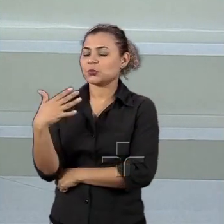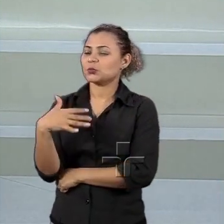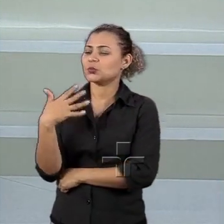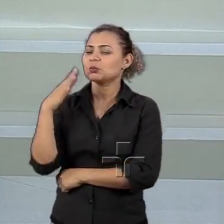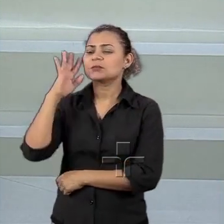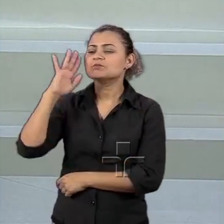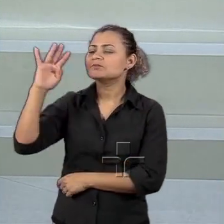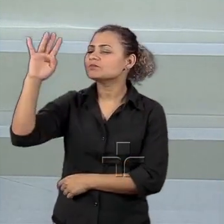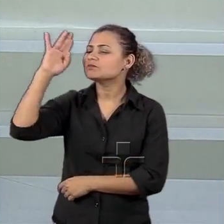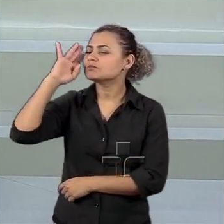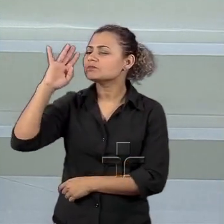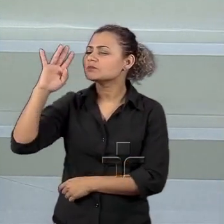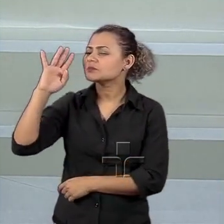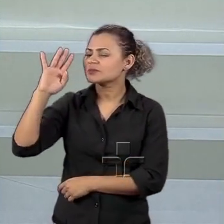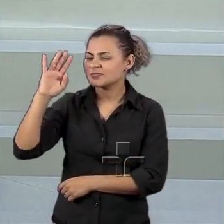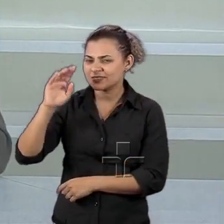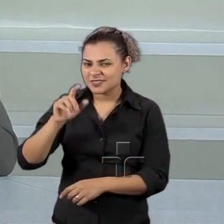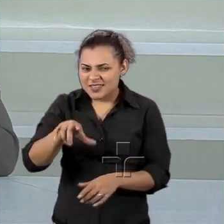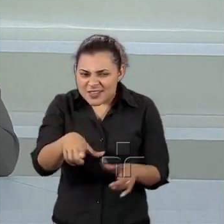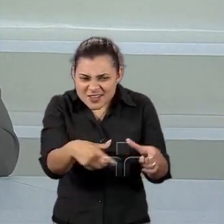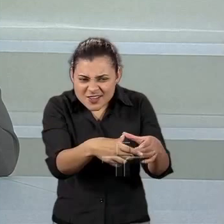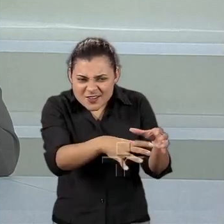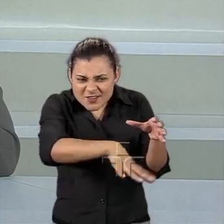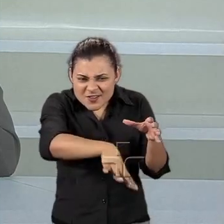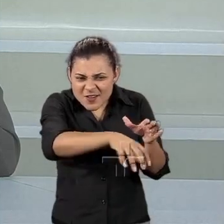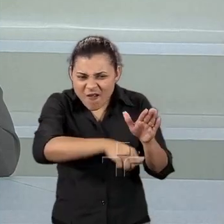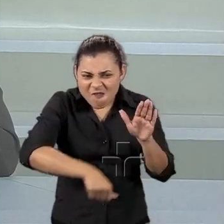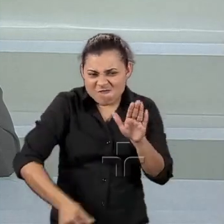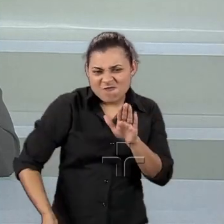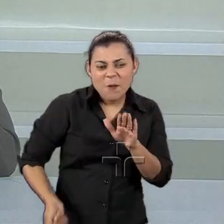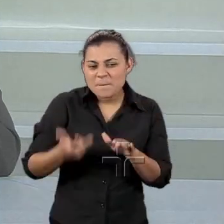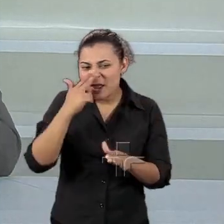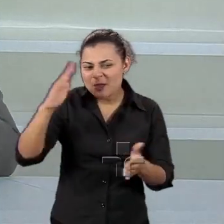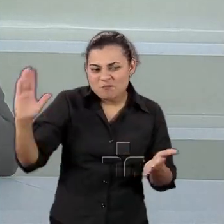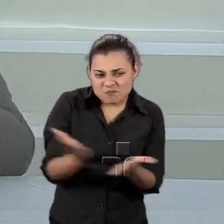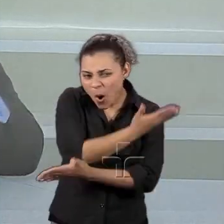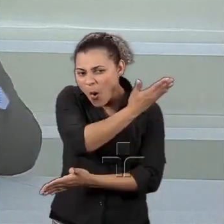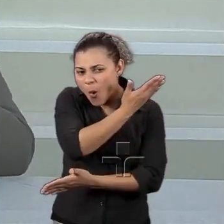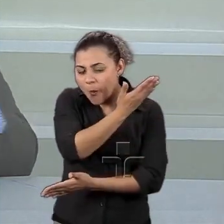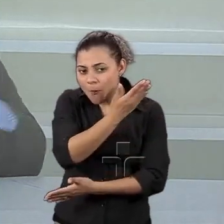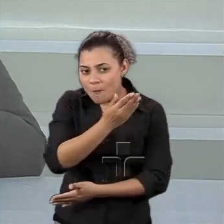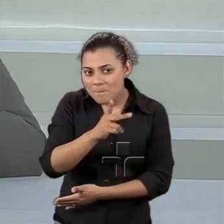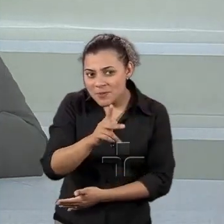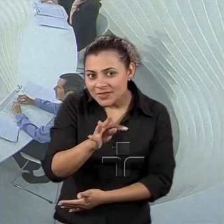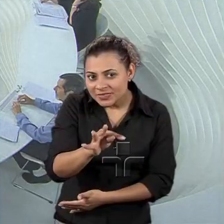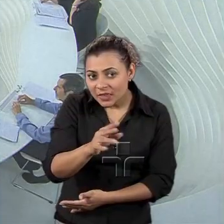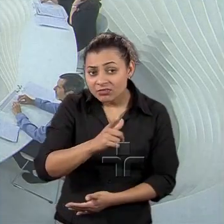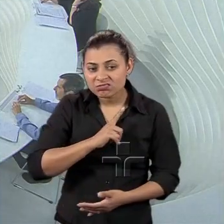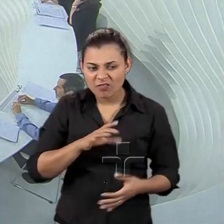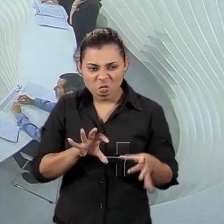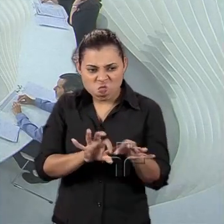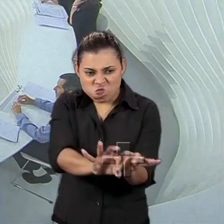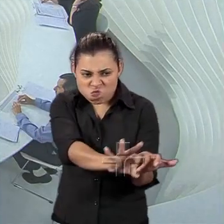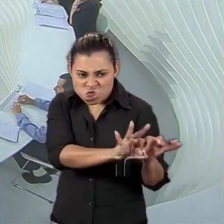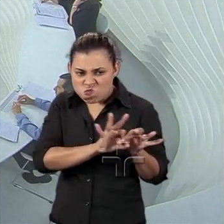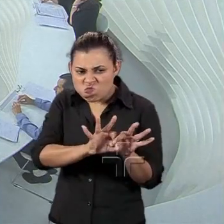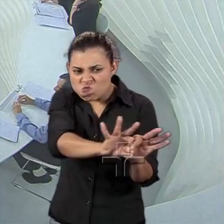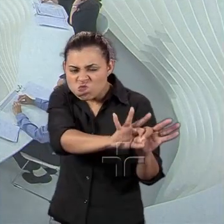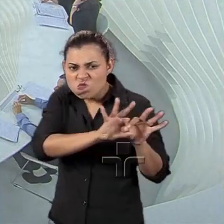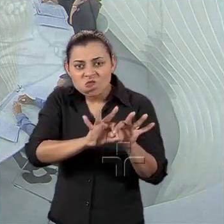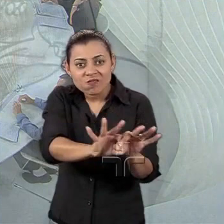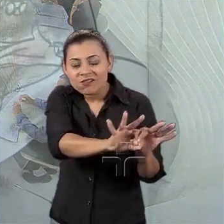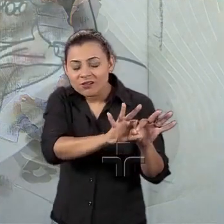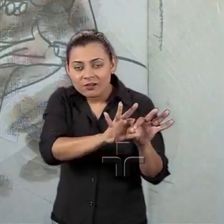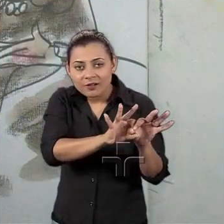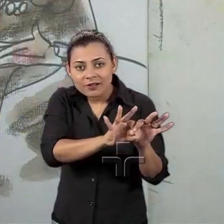que aqueles golpistas, na visão e na narrativa do PT, estão de braços dados, já agarrados,